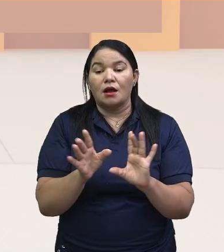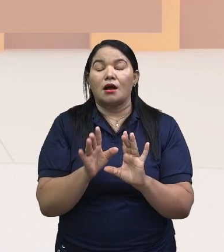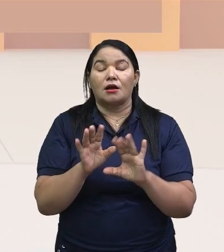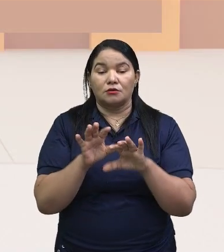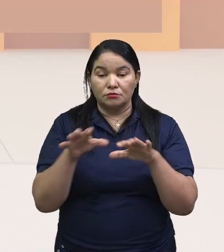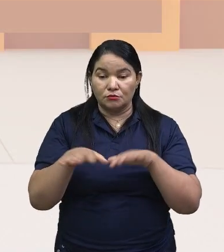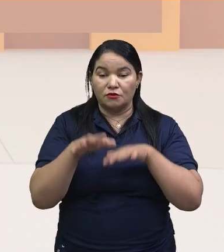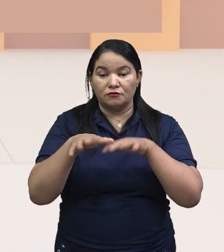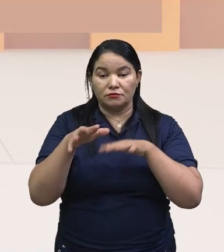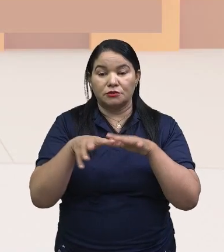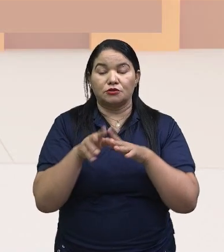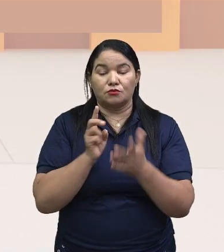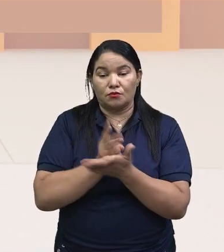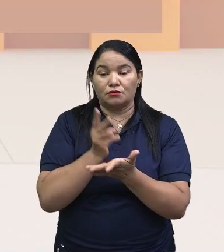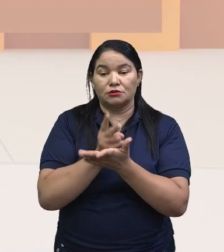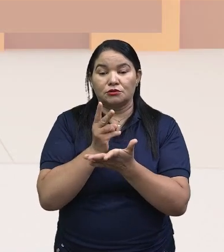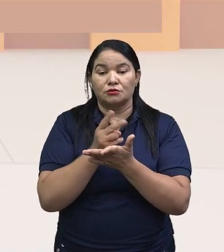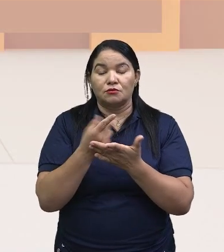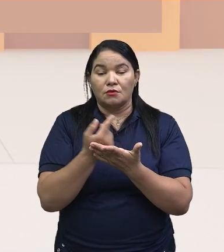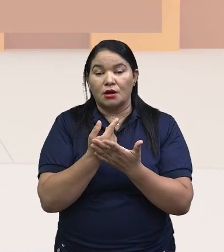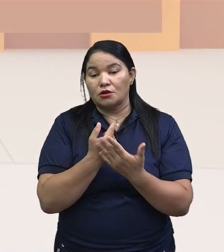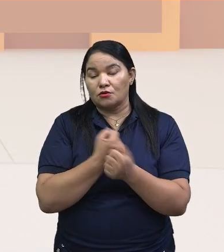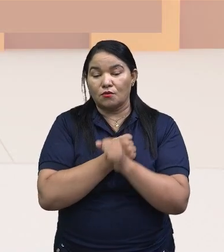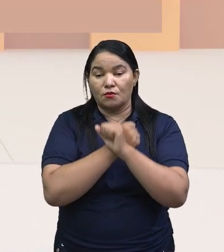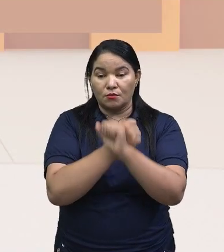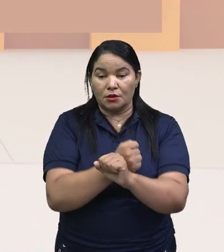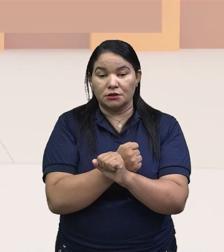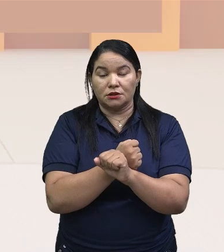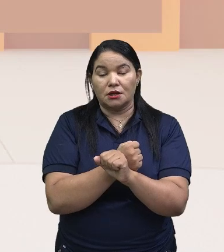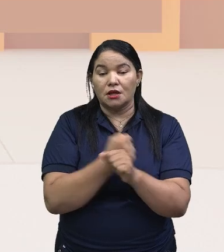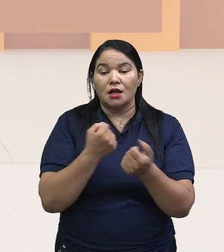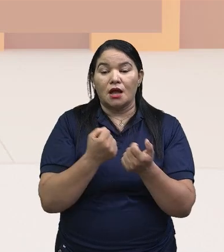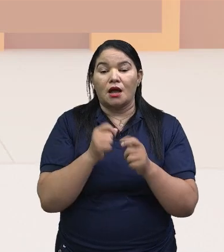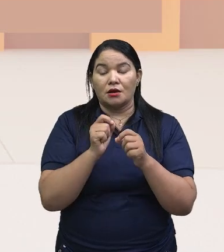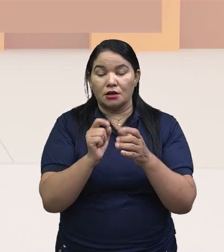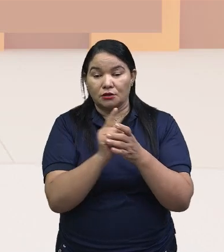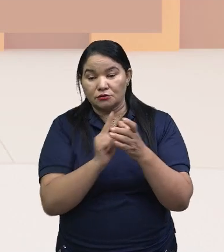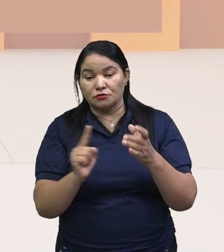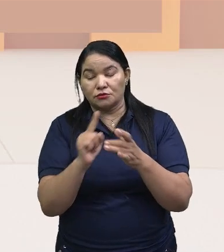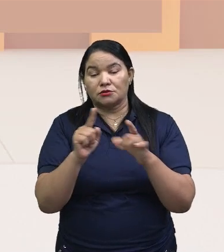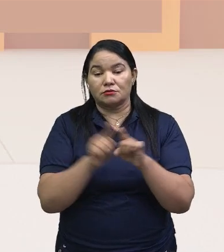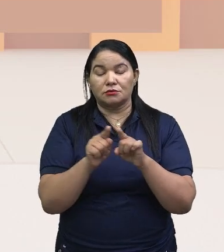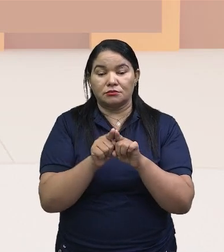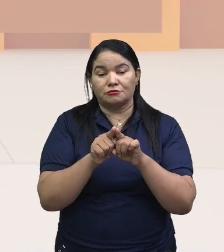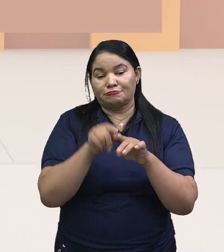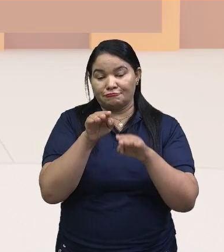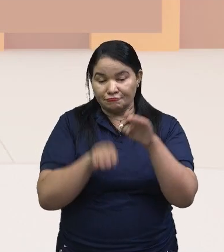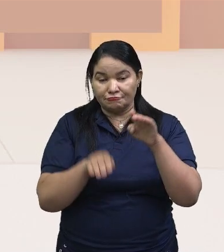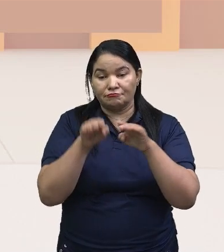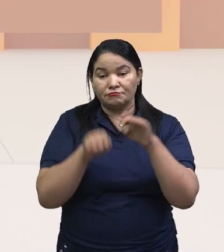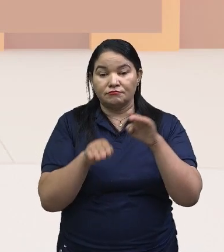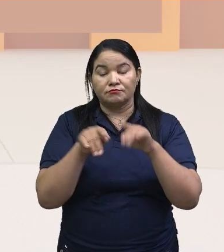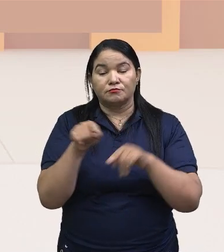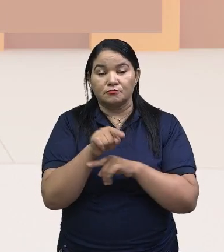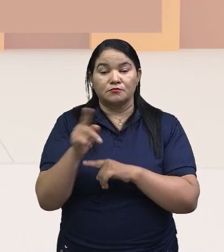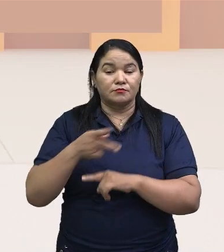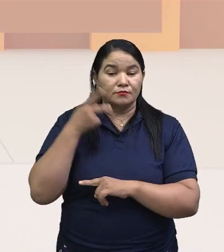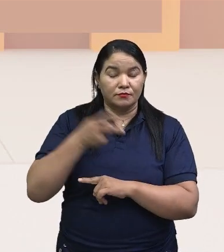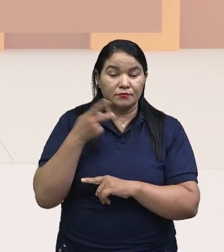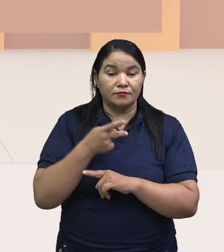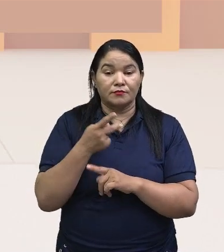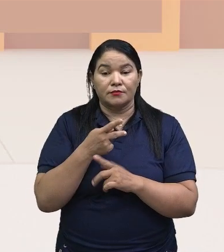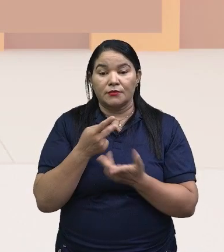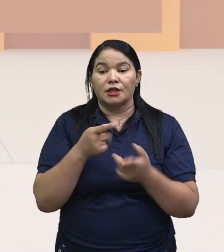combate à exclusão e à desigualdade, com reivindicações por políticas afirmativas, como